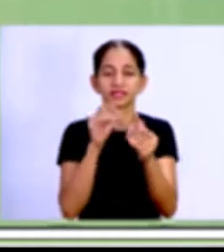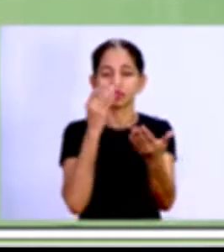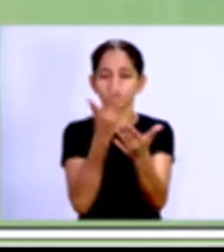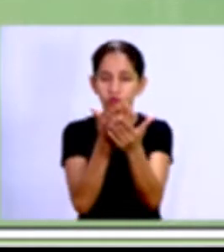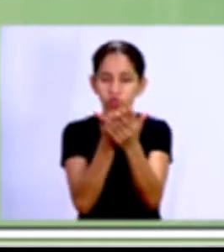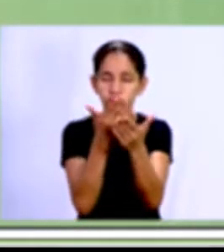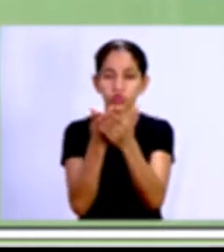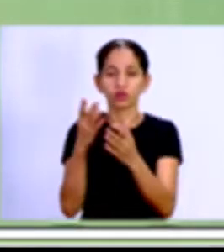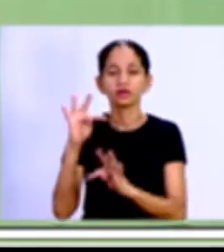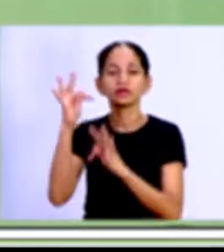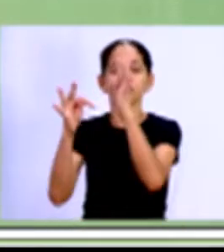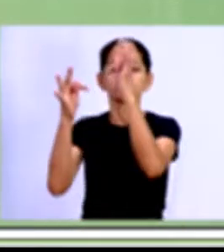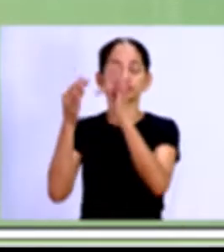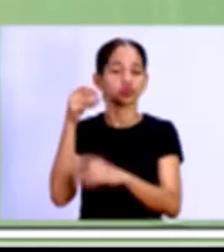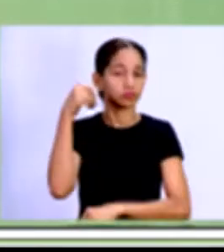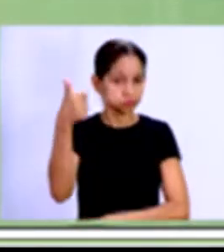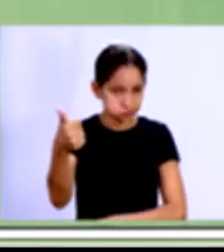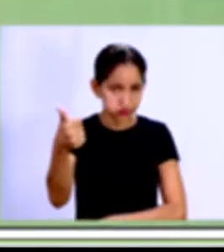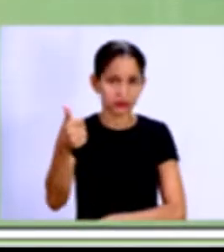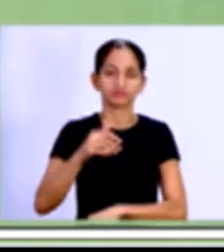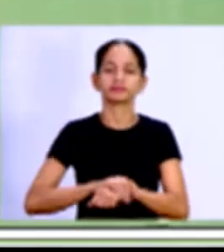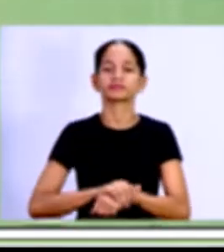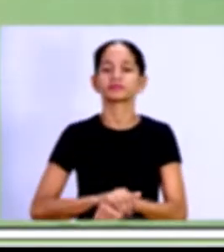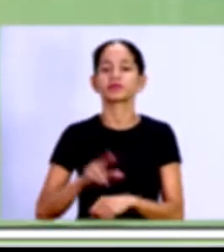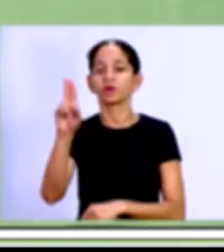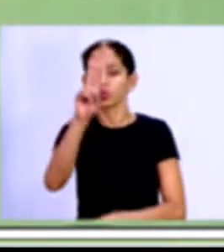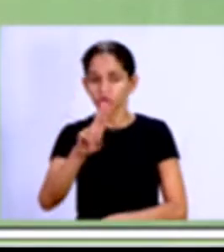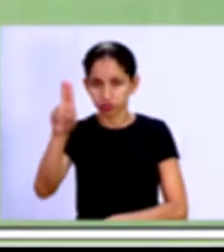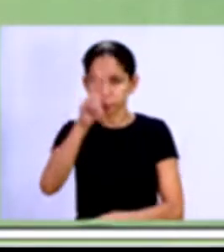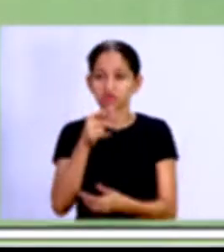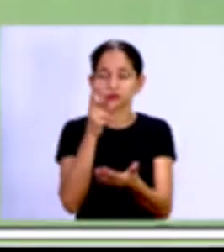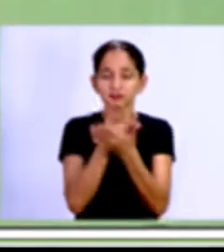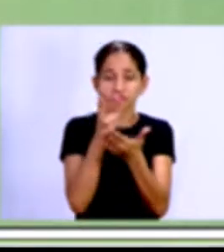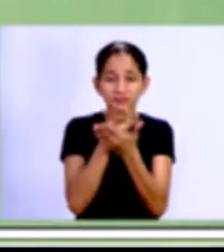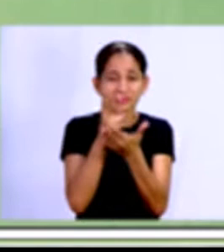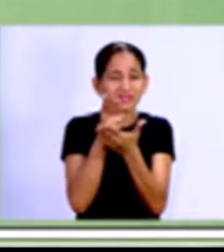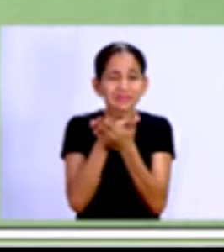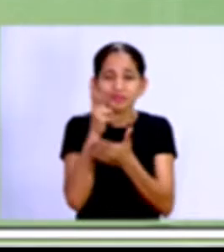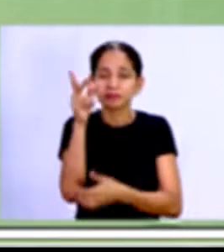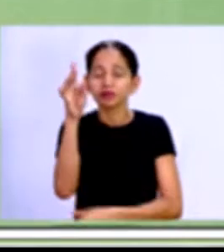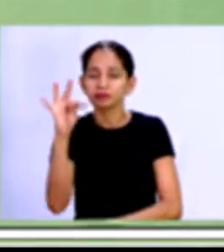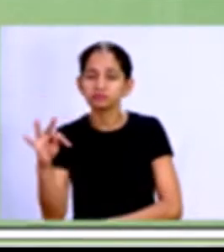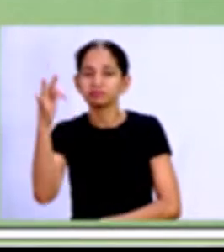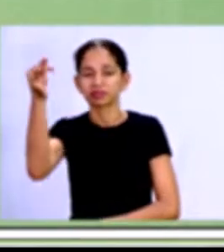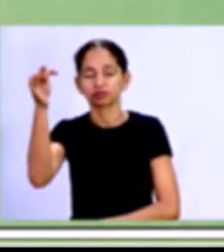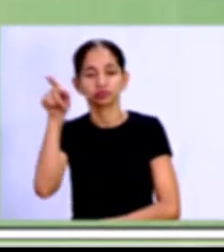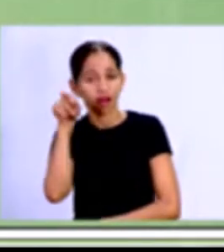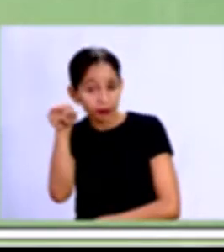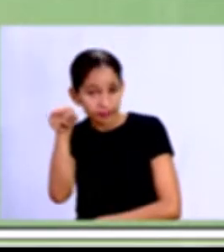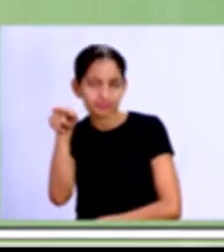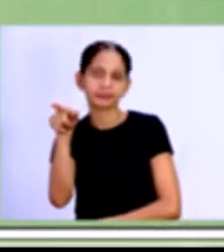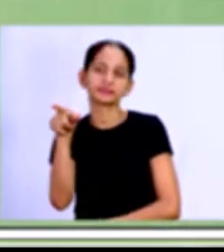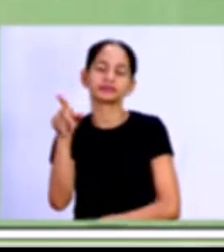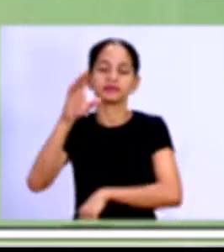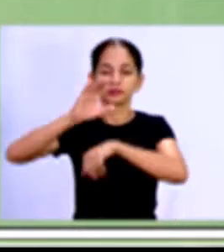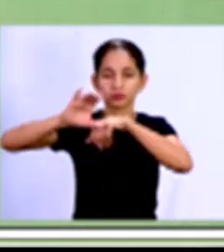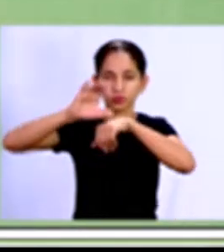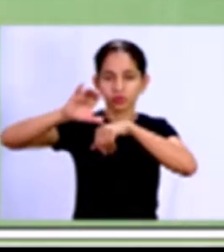têm um uso predominante, usada predominantemente